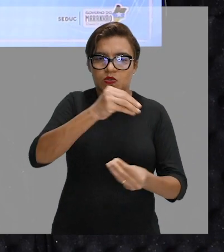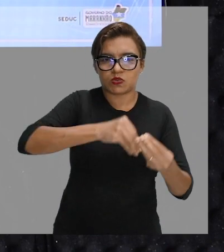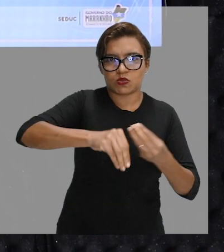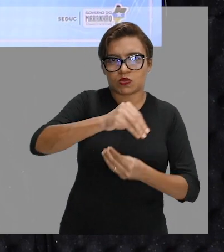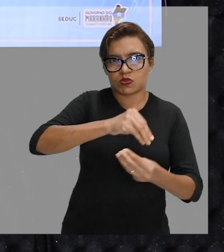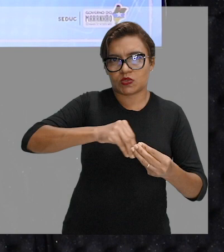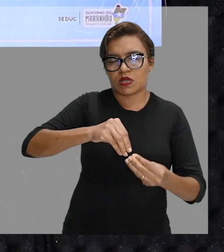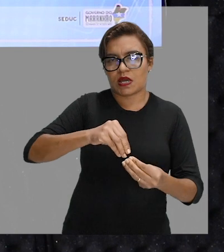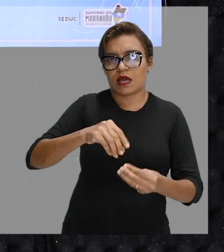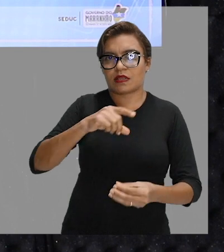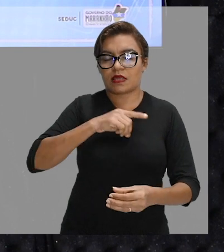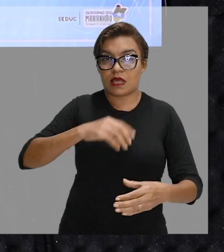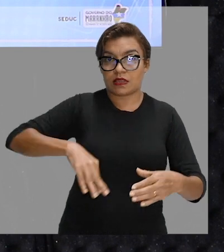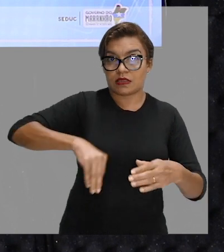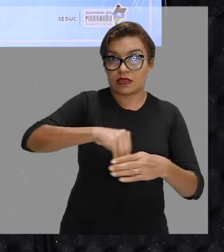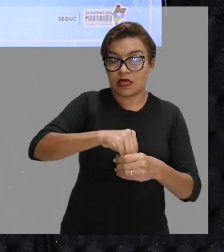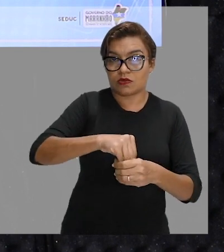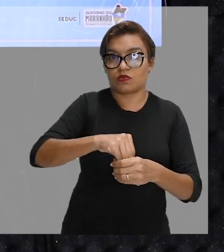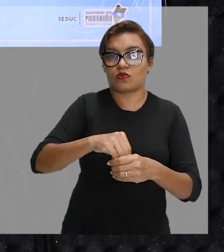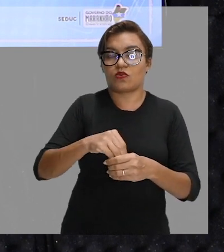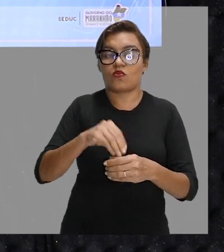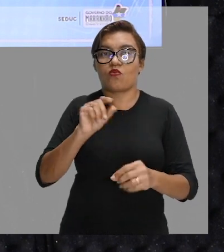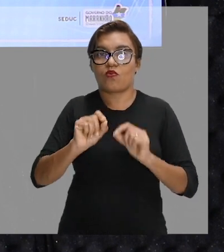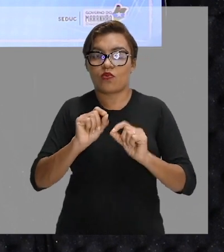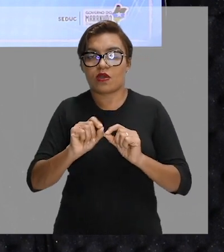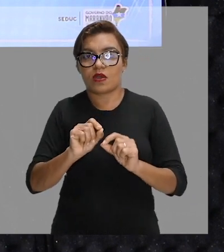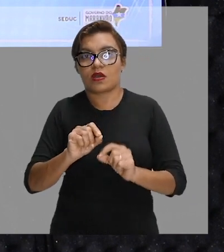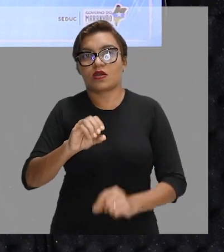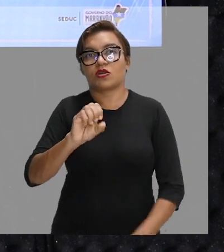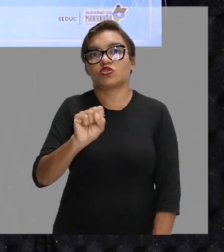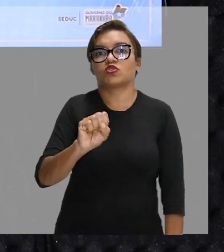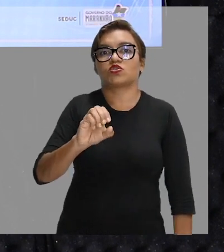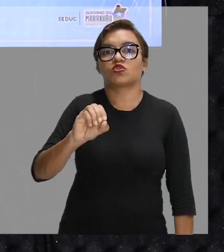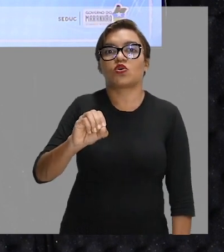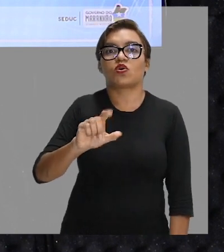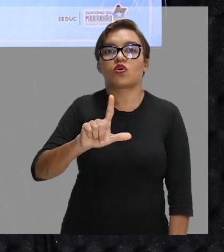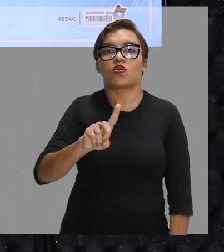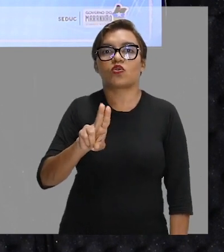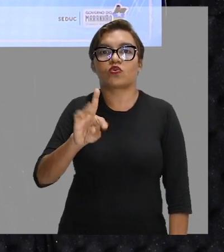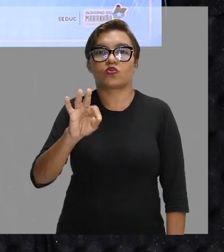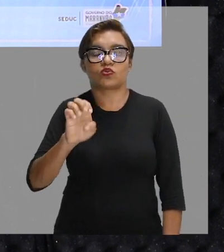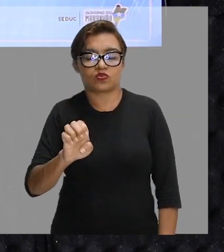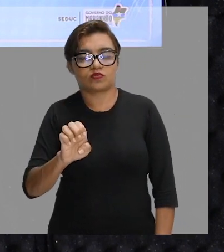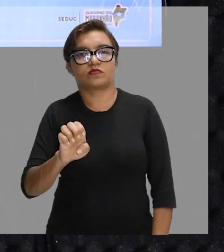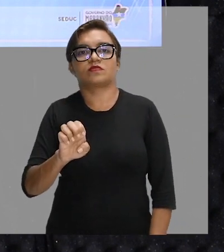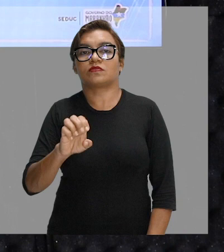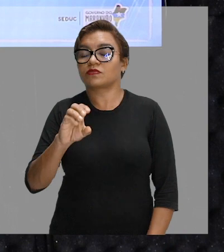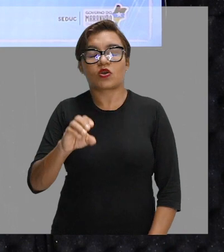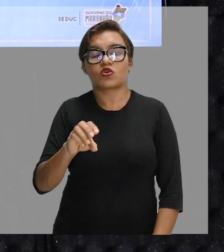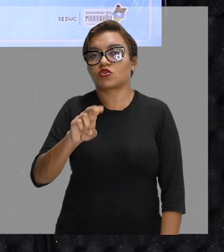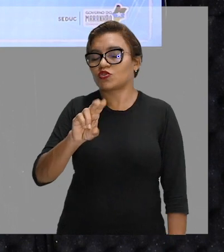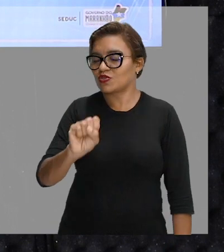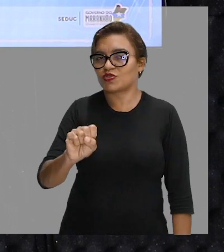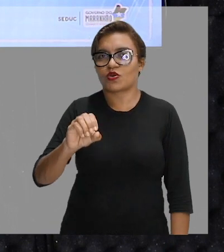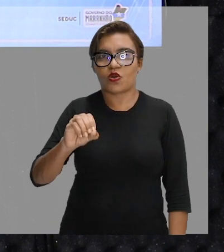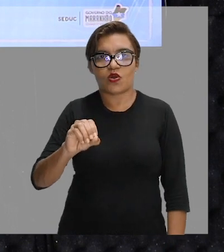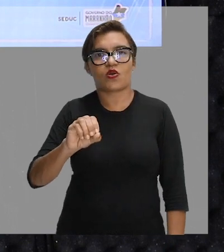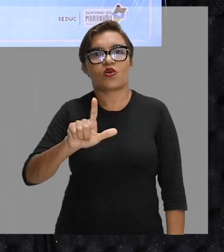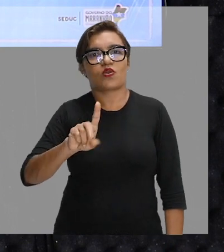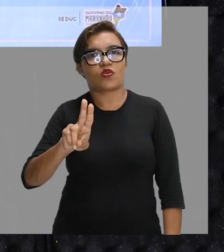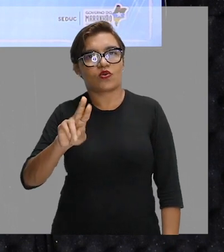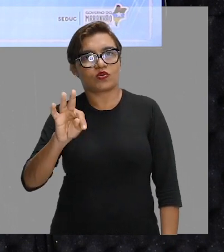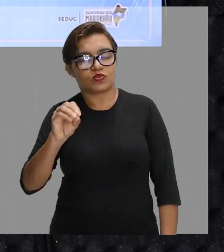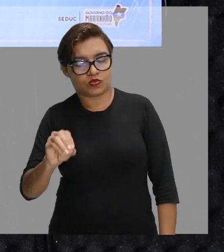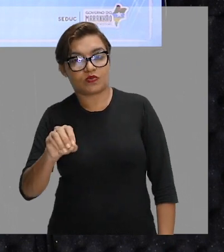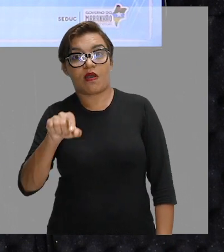ou solutos mais o solvente. Normalmente, quando falamos em solvente, estamos falando